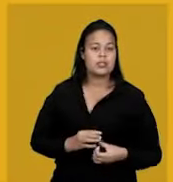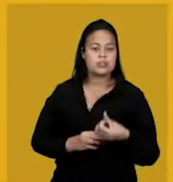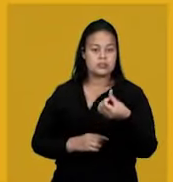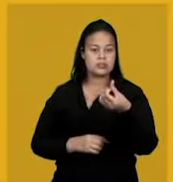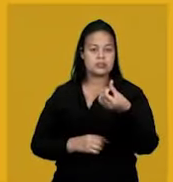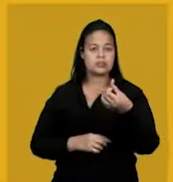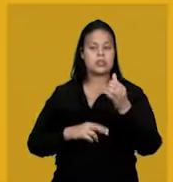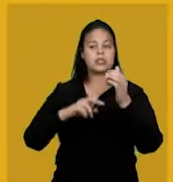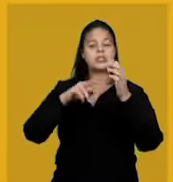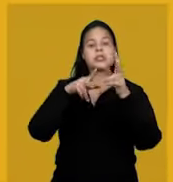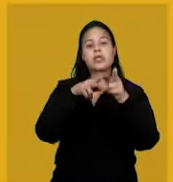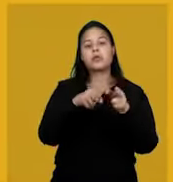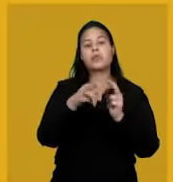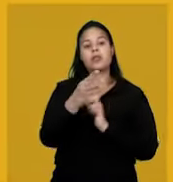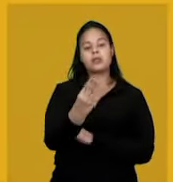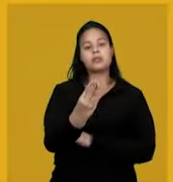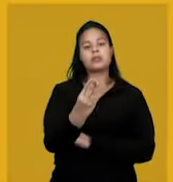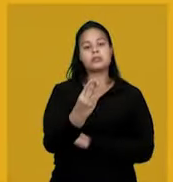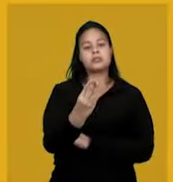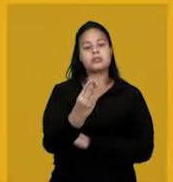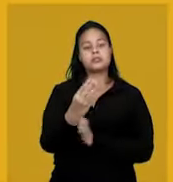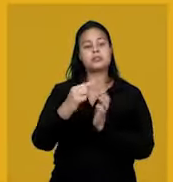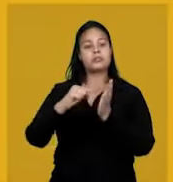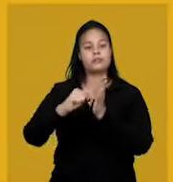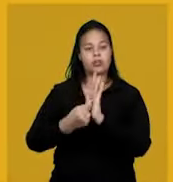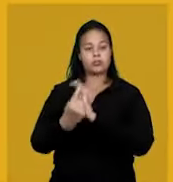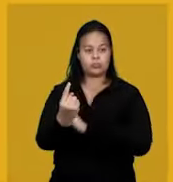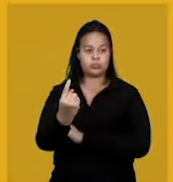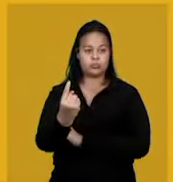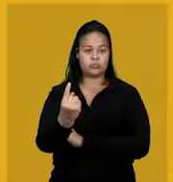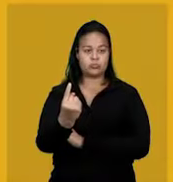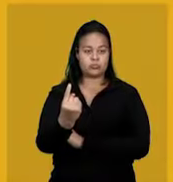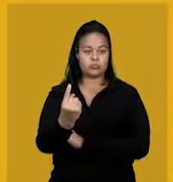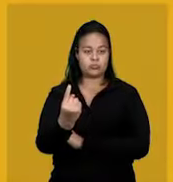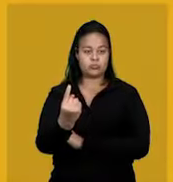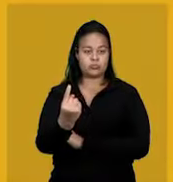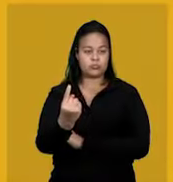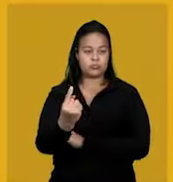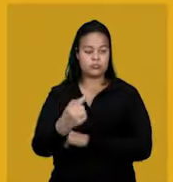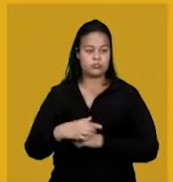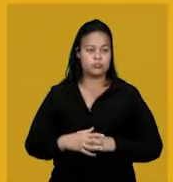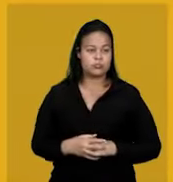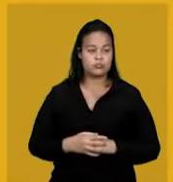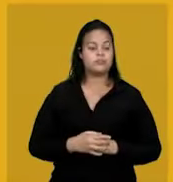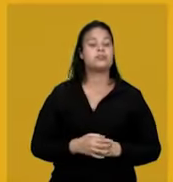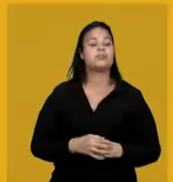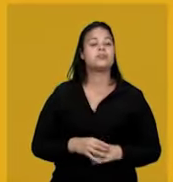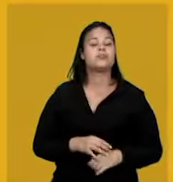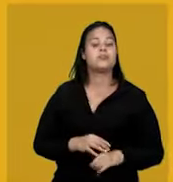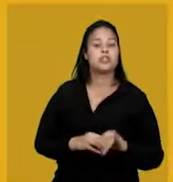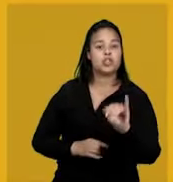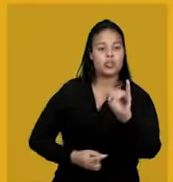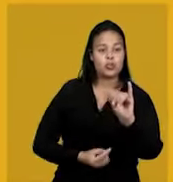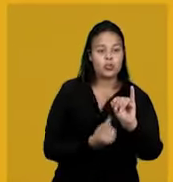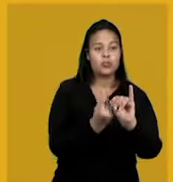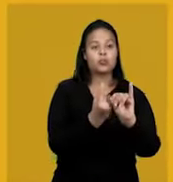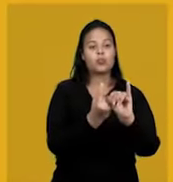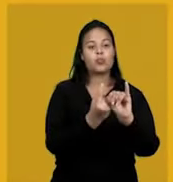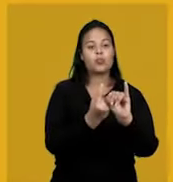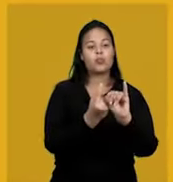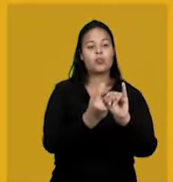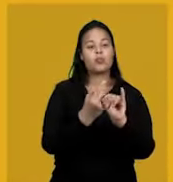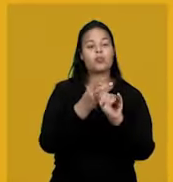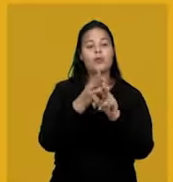6 é igual a 3 vezes I1, I1 é igual a 6 dividido por